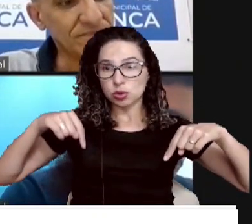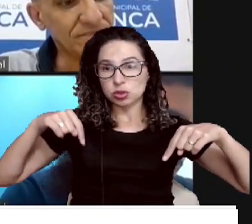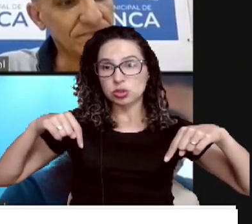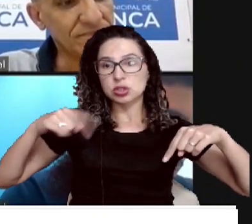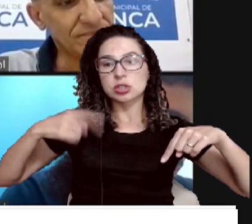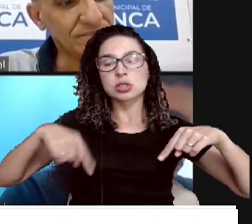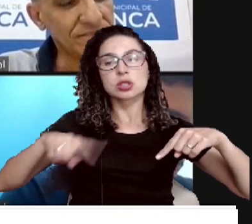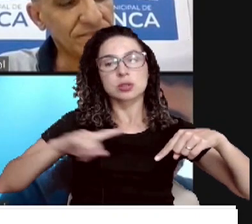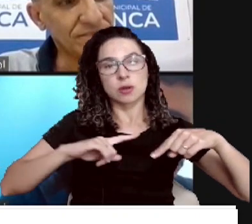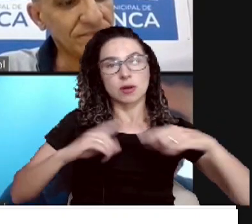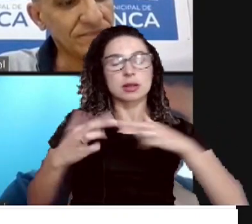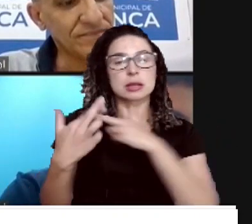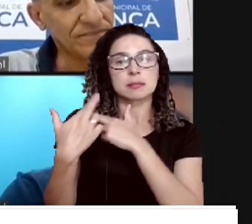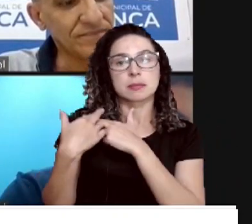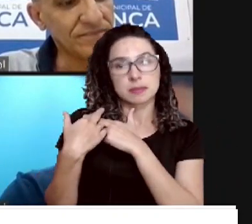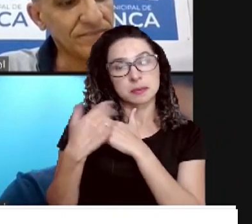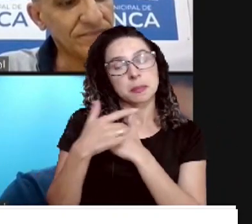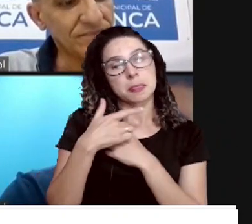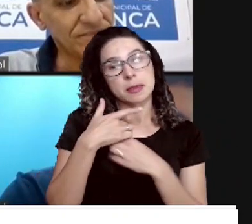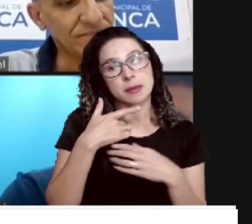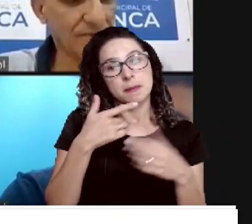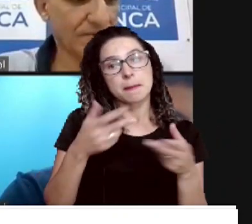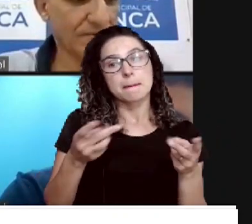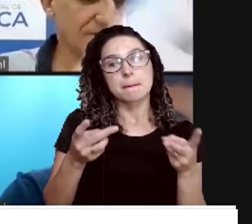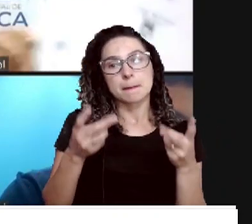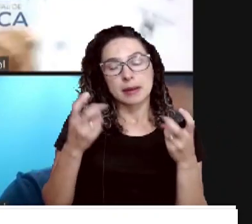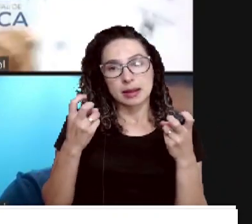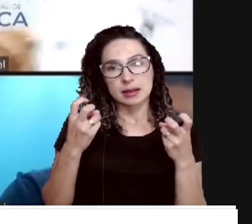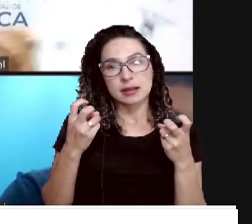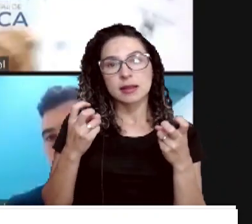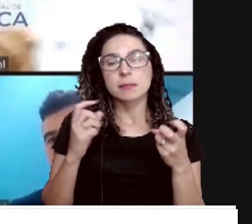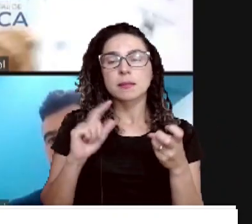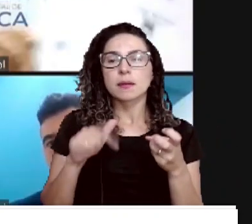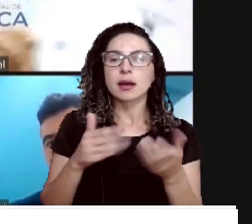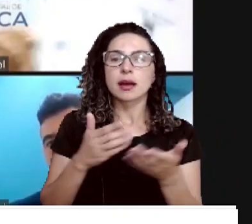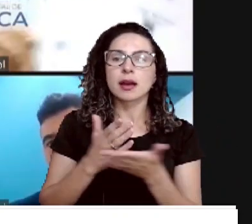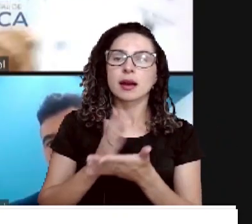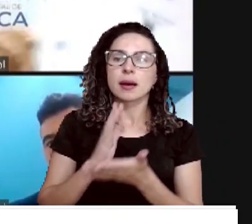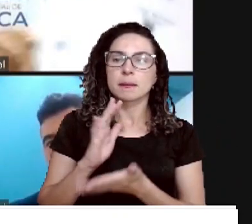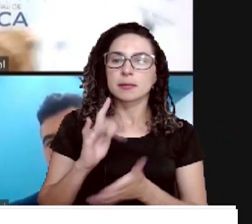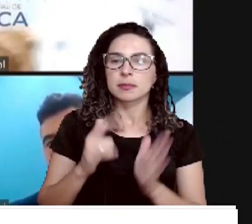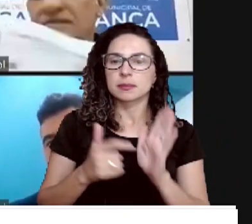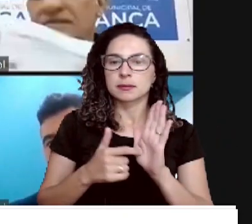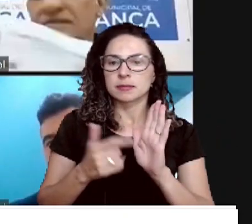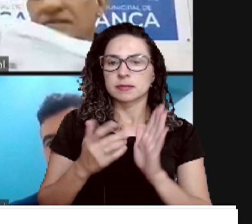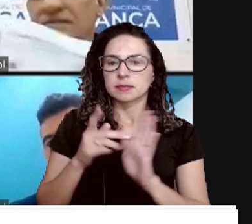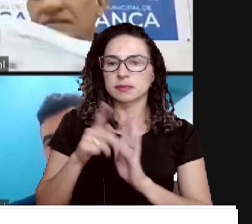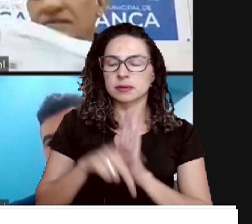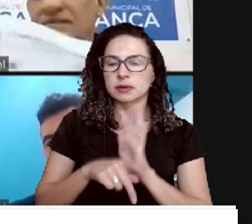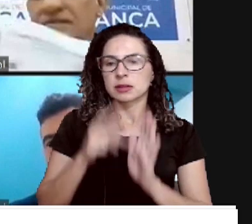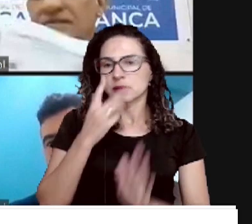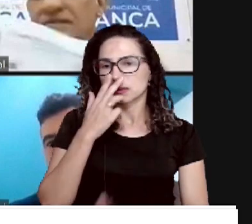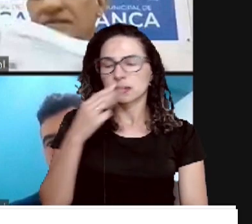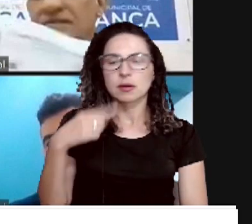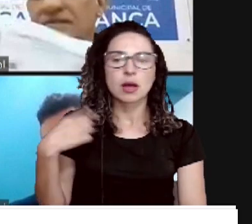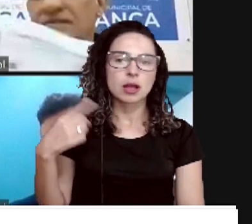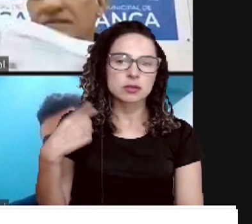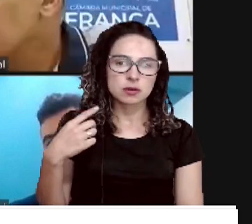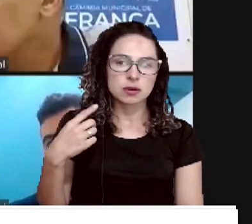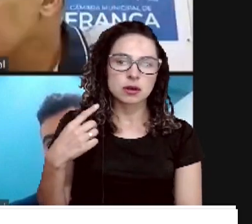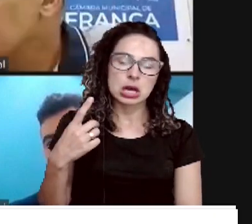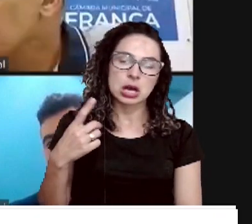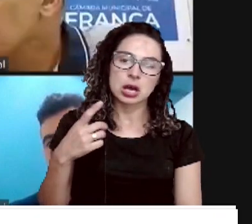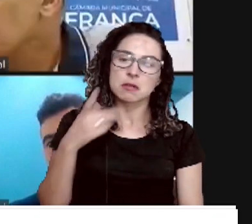fazer, né, que eu enxergo, que eu vejo, é a aprovação desse projeto, como a doutora acabou de dizer, pode ser indagado ou